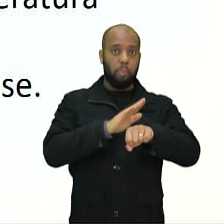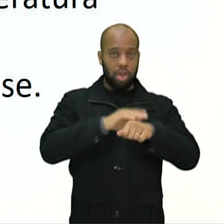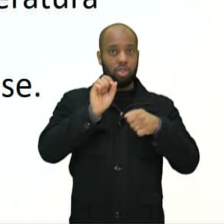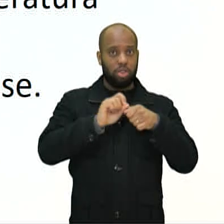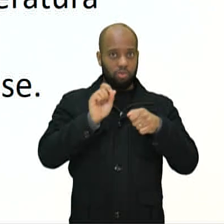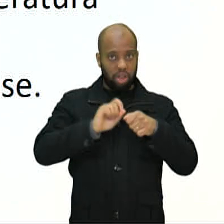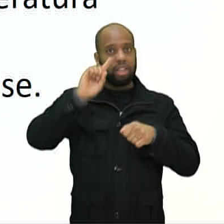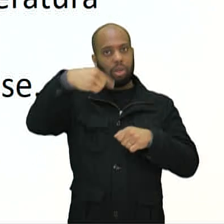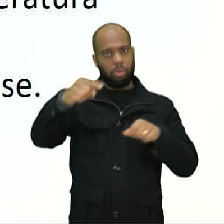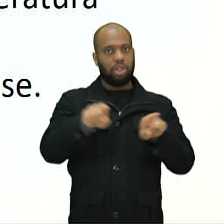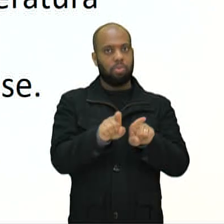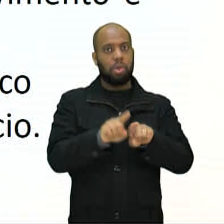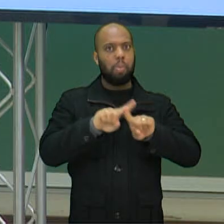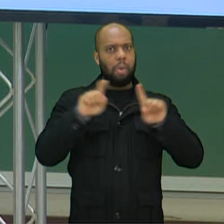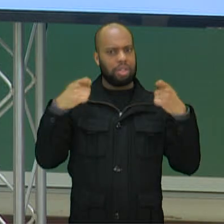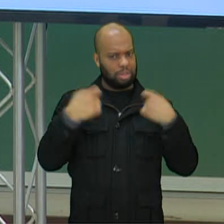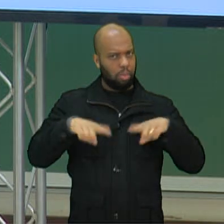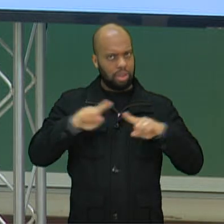exercício, sem exagero.